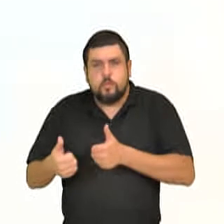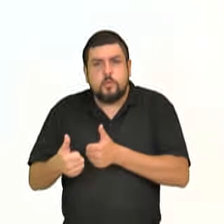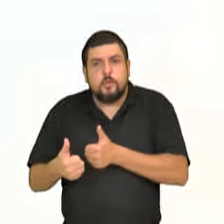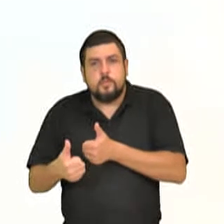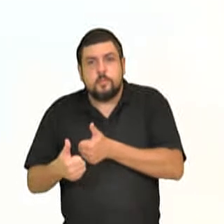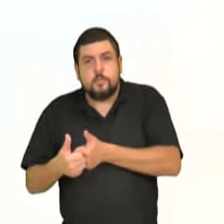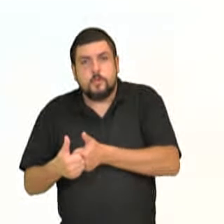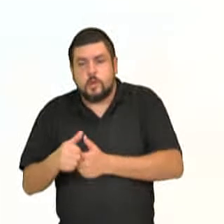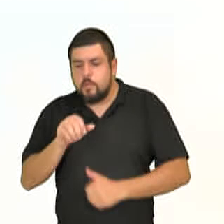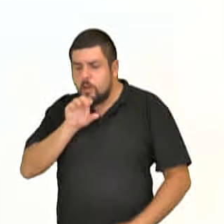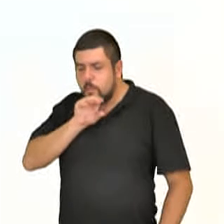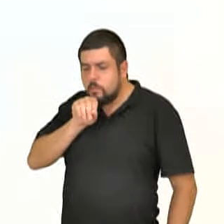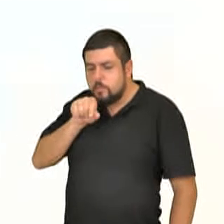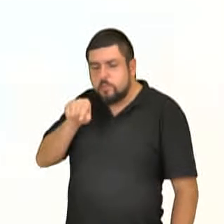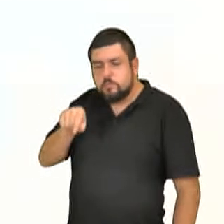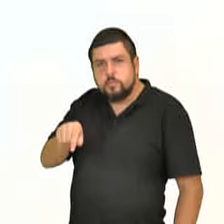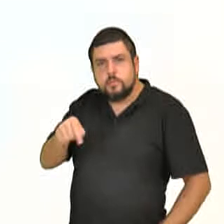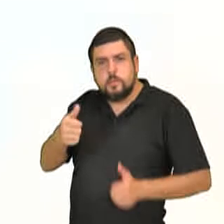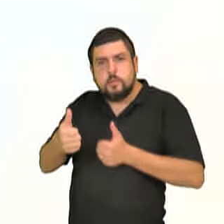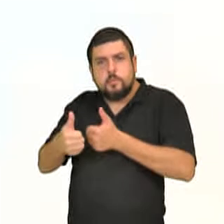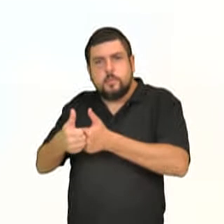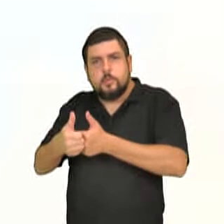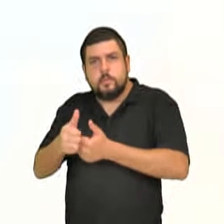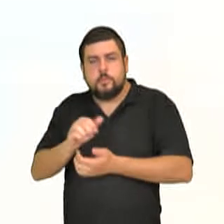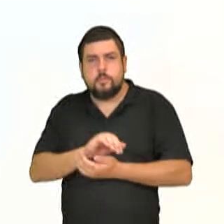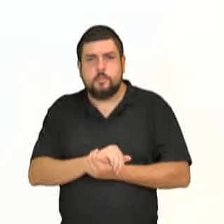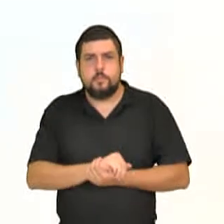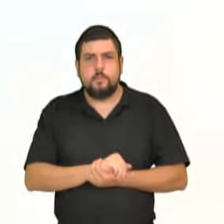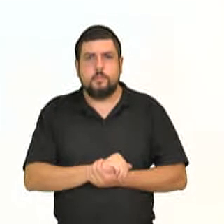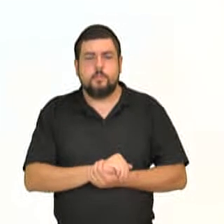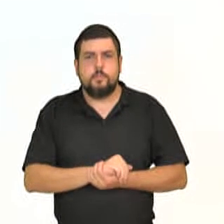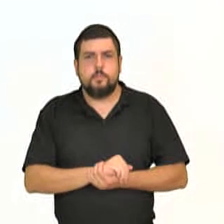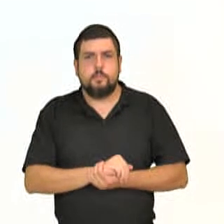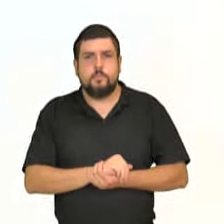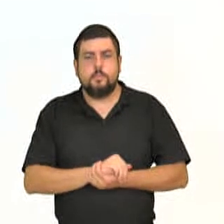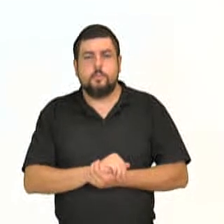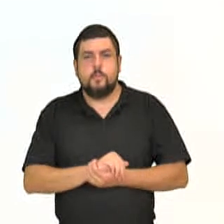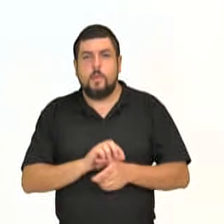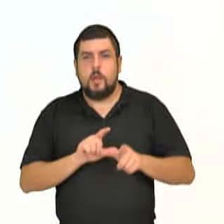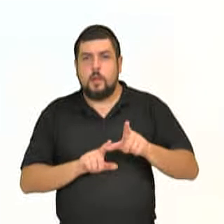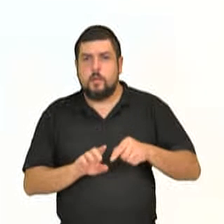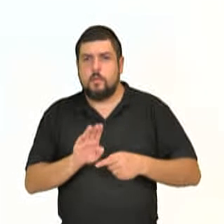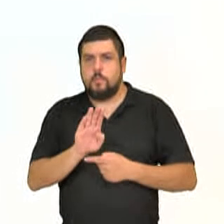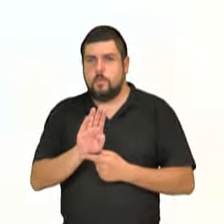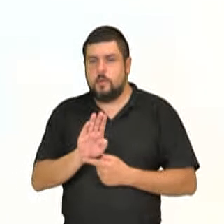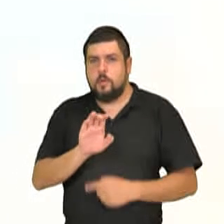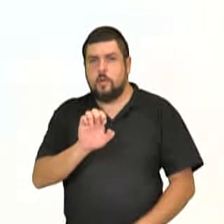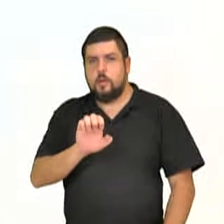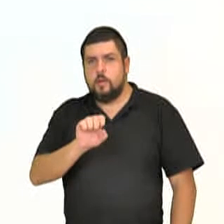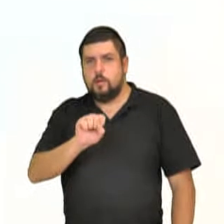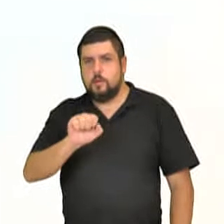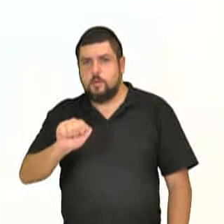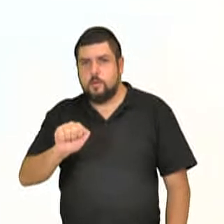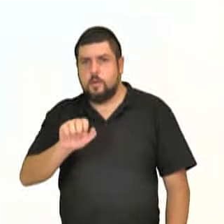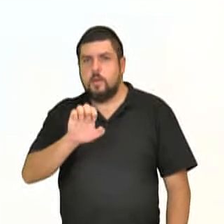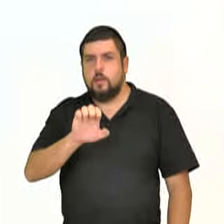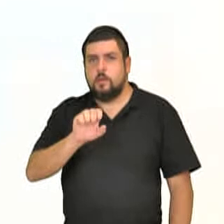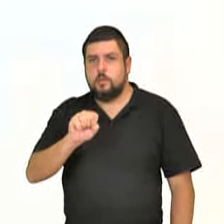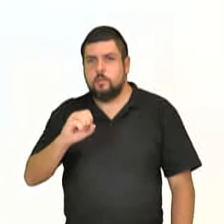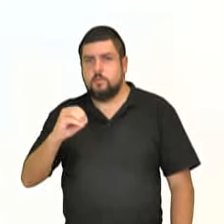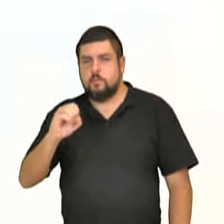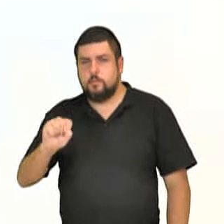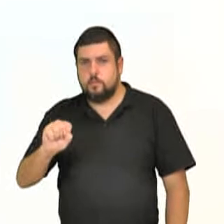del hablante. Em la B, esse, essos, essa e essas, para indicar algo que está a uma